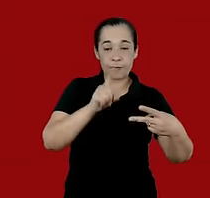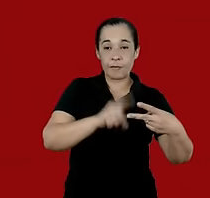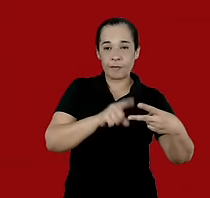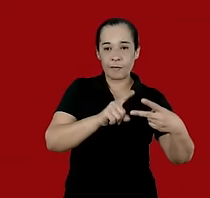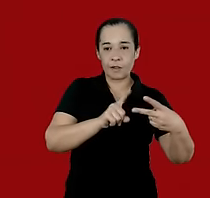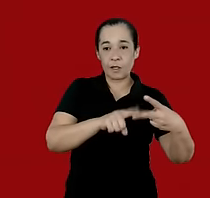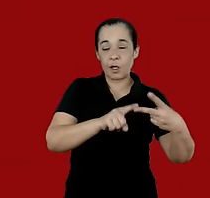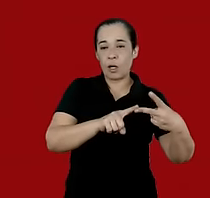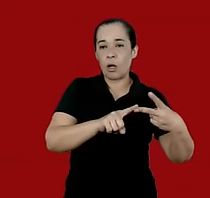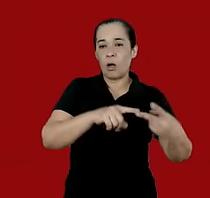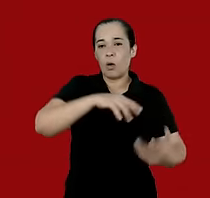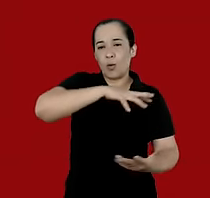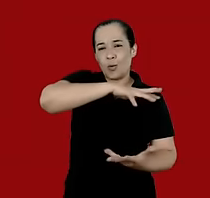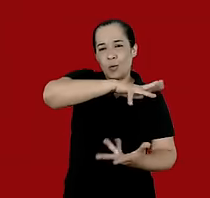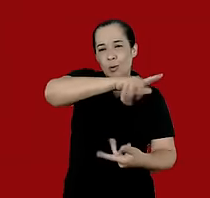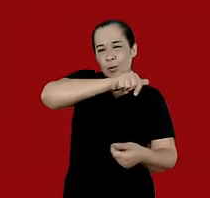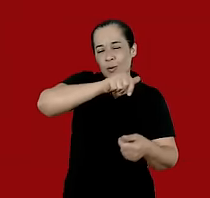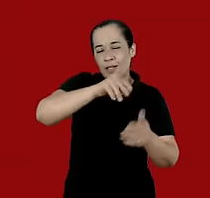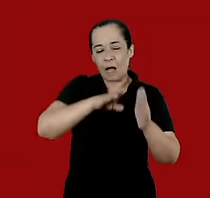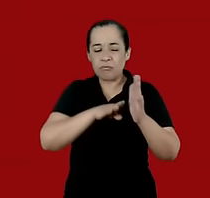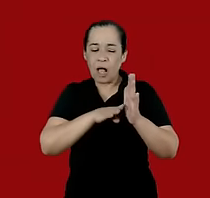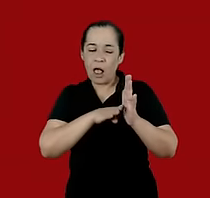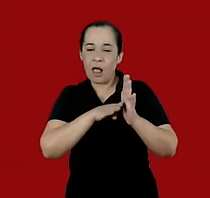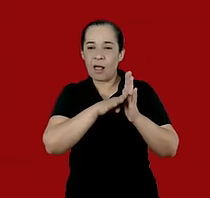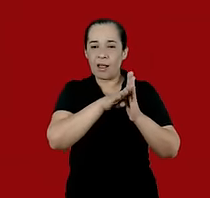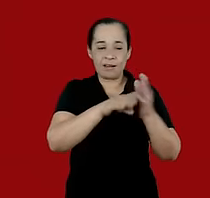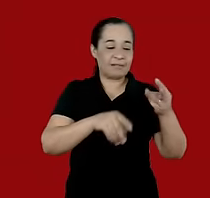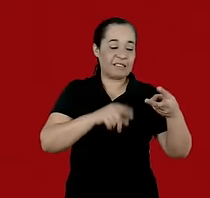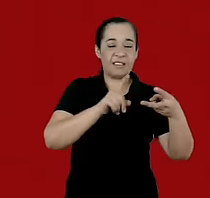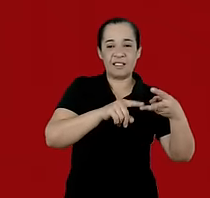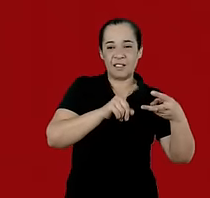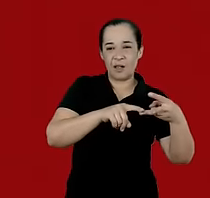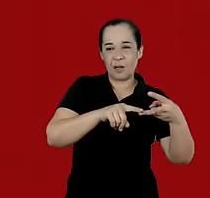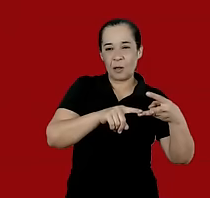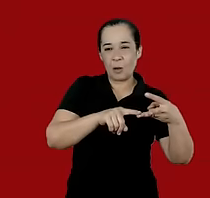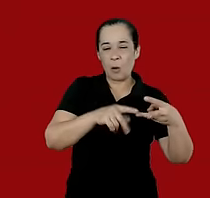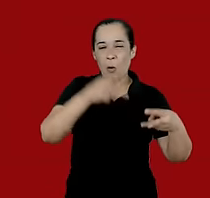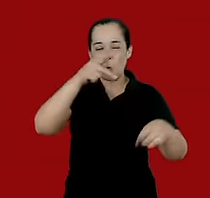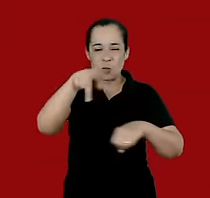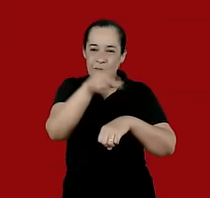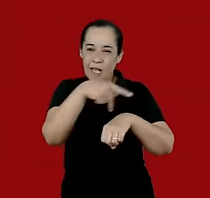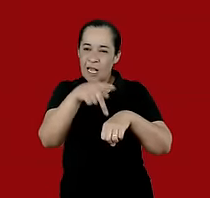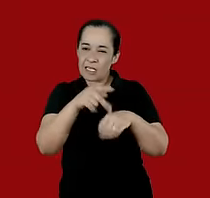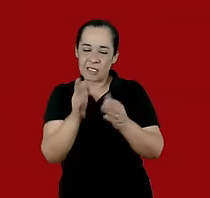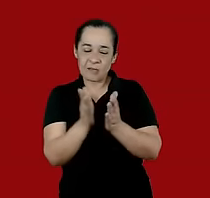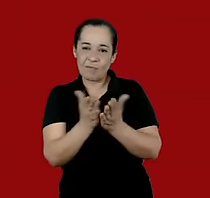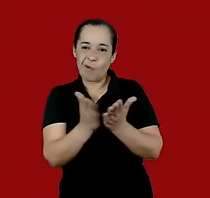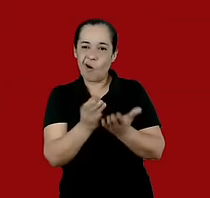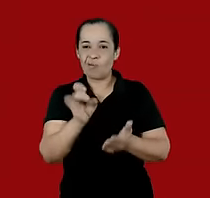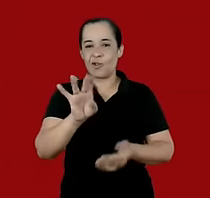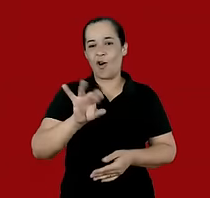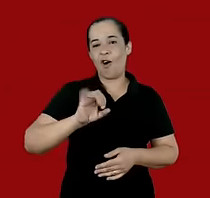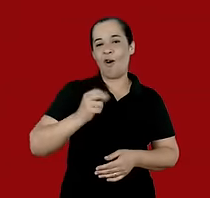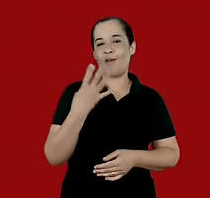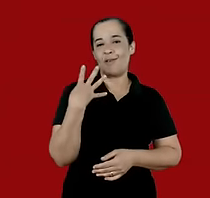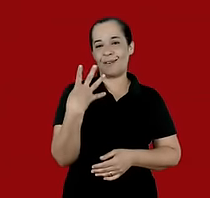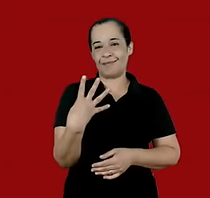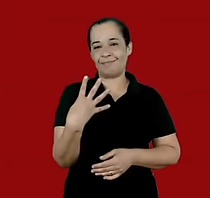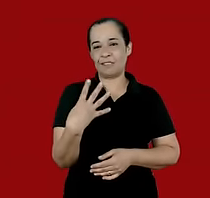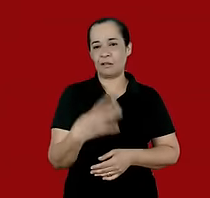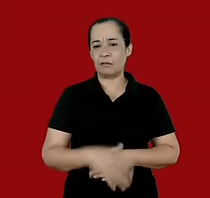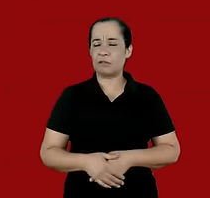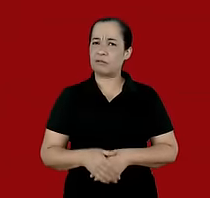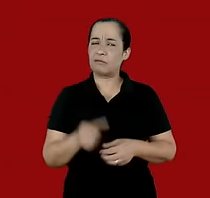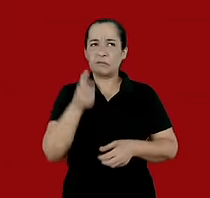10 e o que a gente chama de low income countries que são os países bem mais pobres gastaram só quatro qu então é curioso porque ao contrário do que